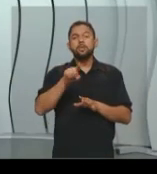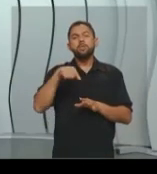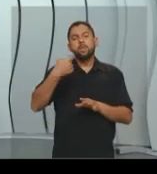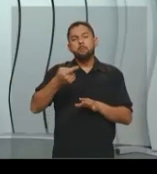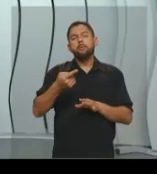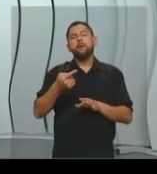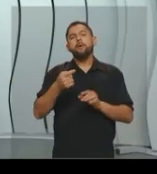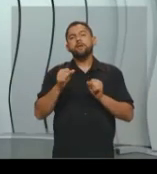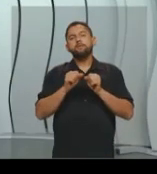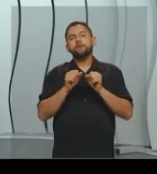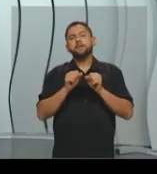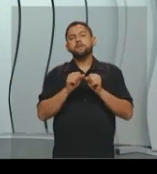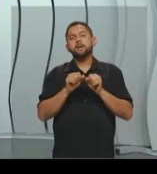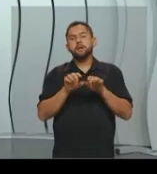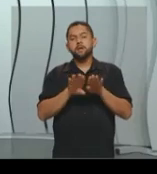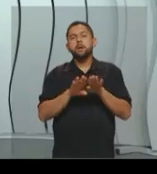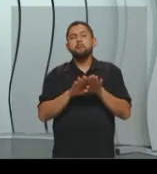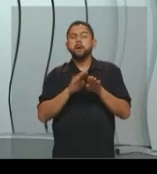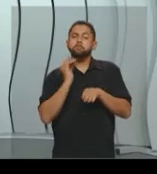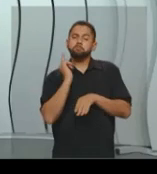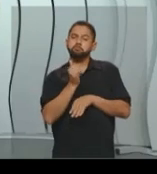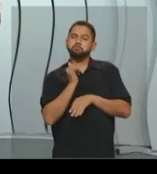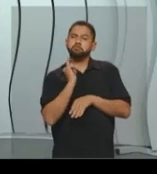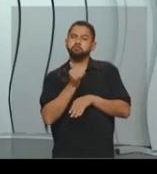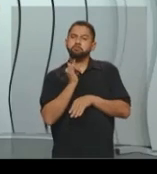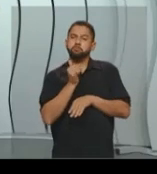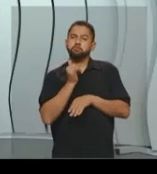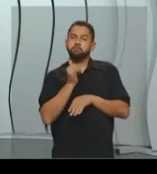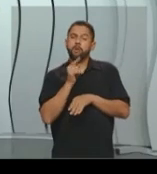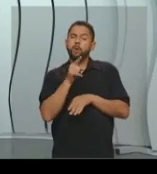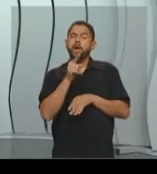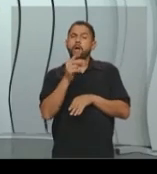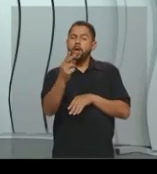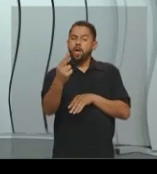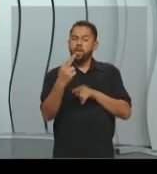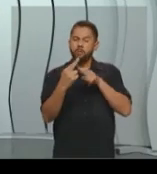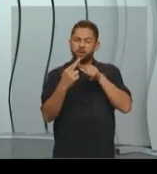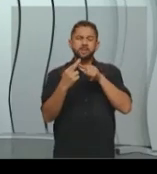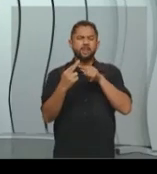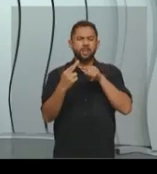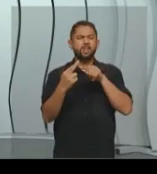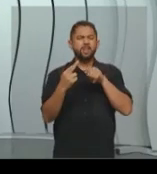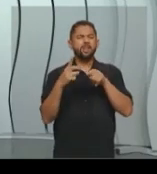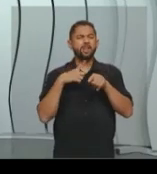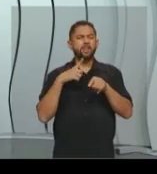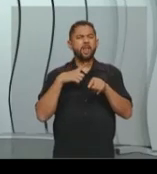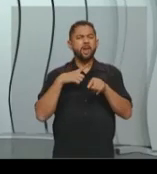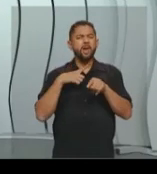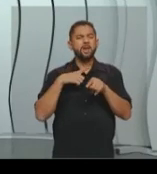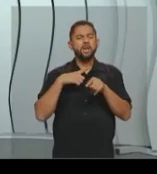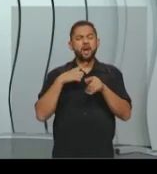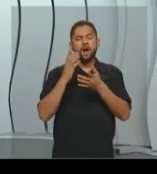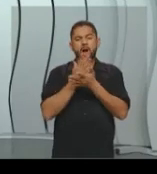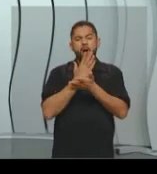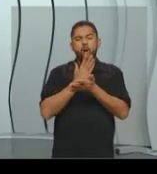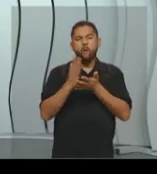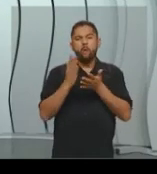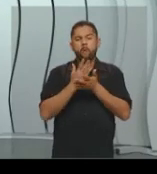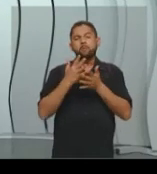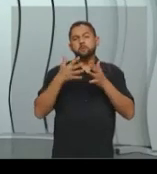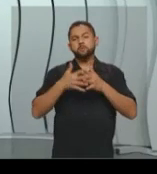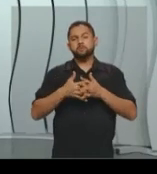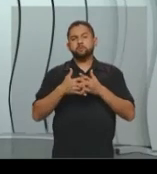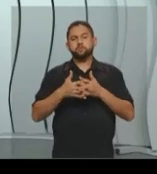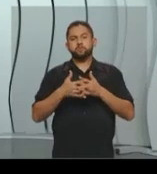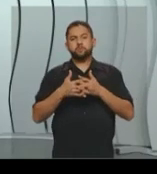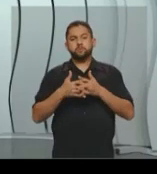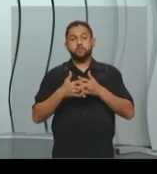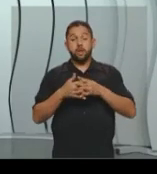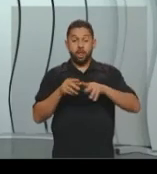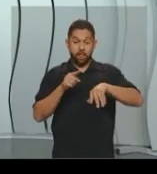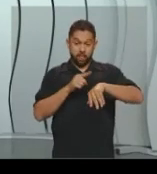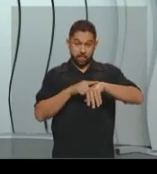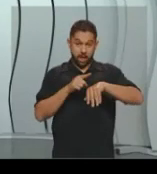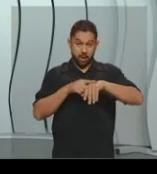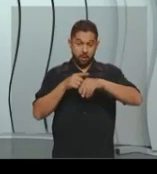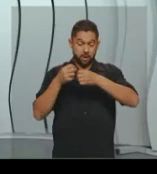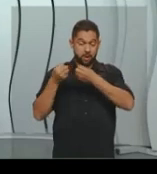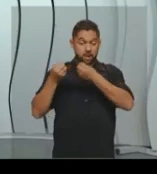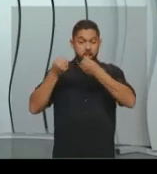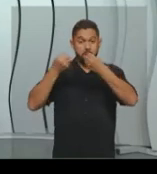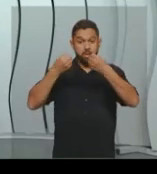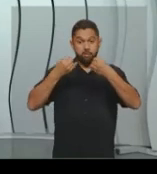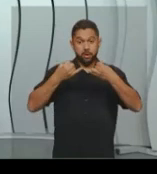o que a pessoa respondeu possuía contradições. E a partir dessas contradições, ele fazia com que o seu